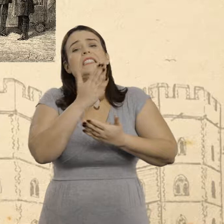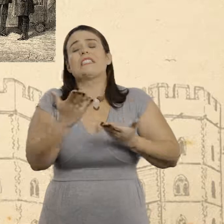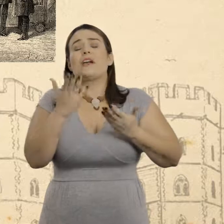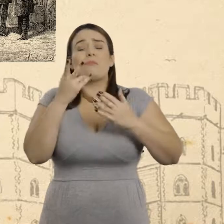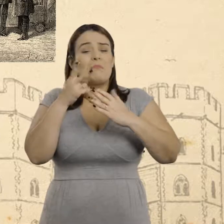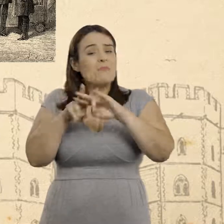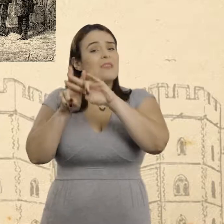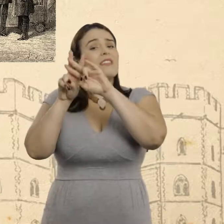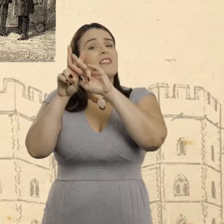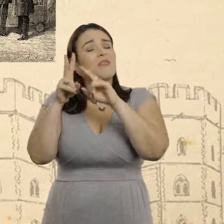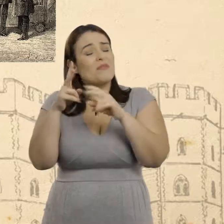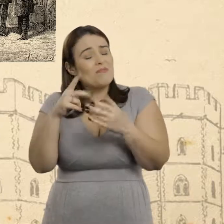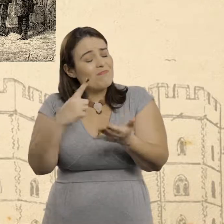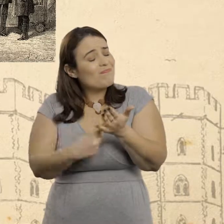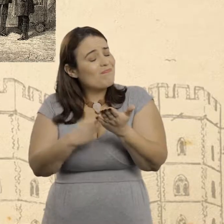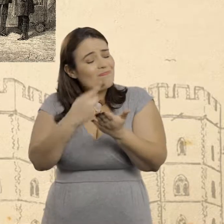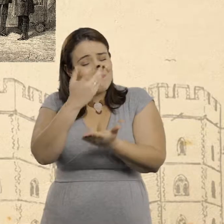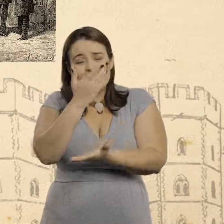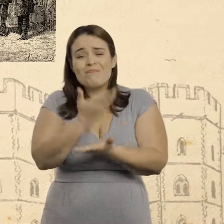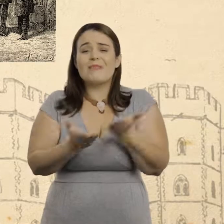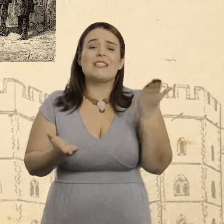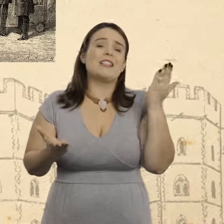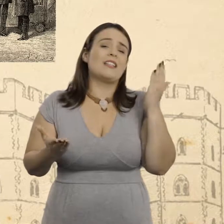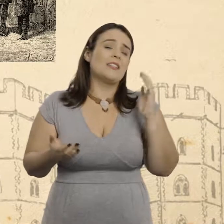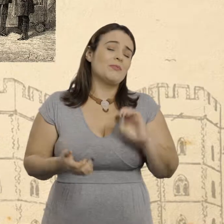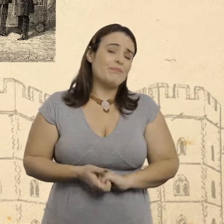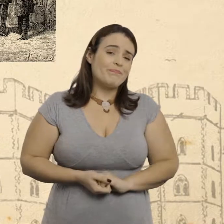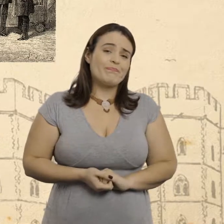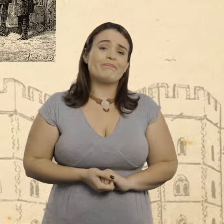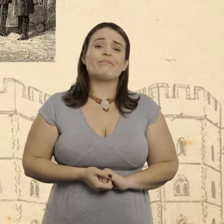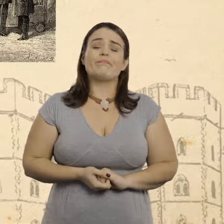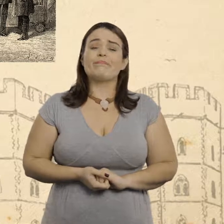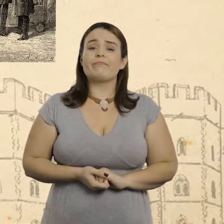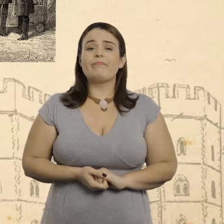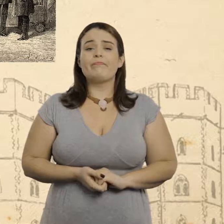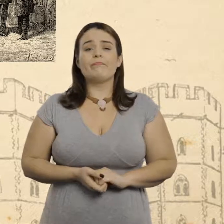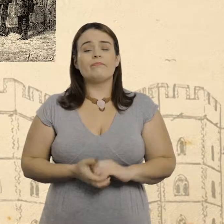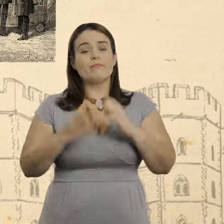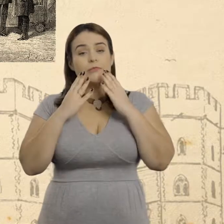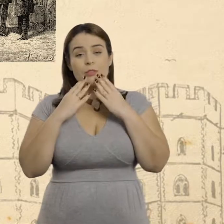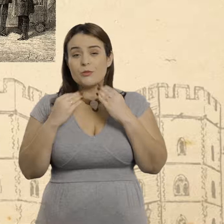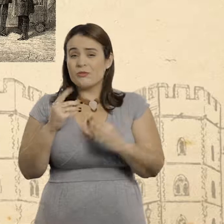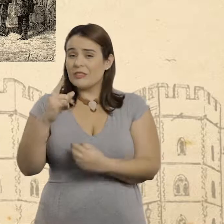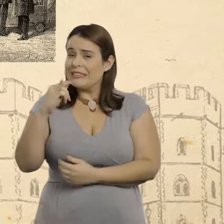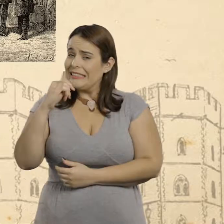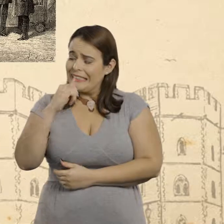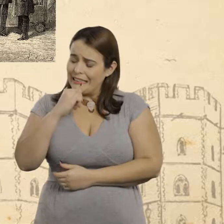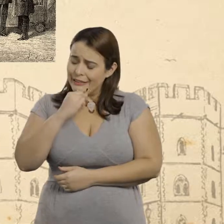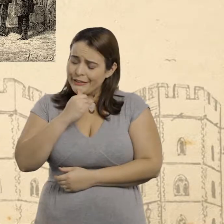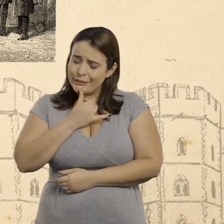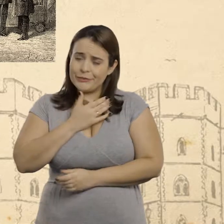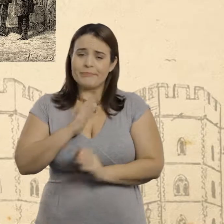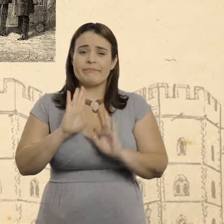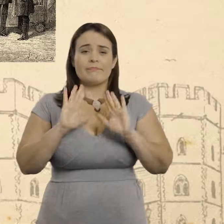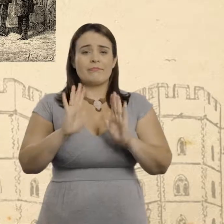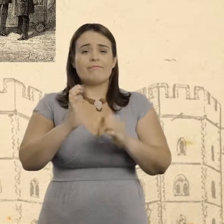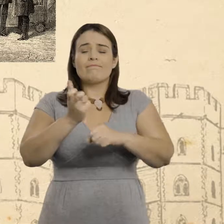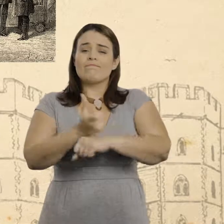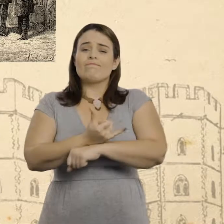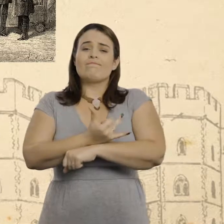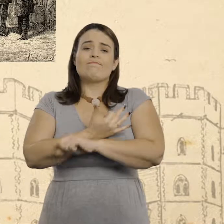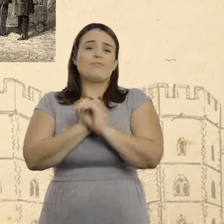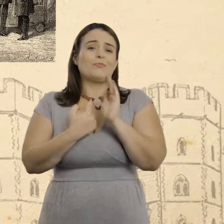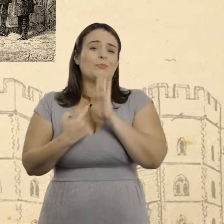atrasaria sua viagem e ele perderia a aposta. O Sr. Fogg estava muito triste, mas não demonstrava